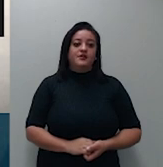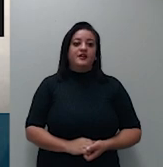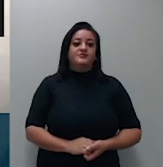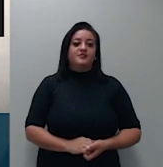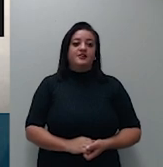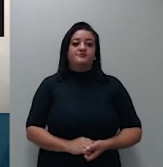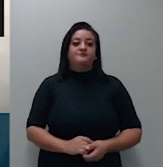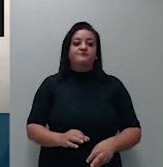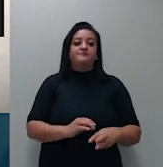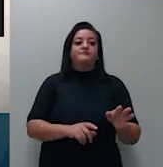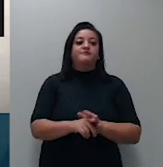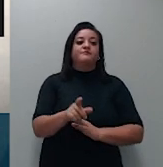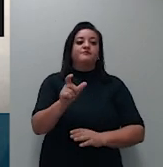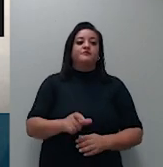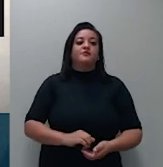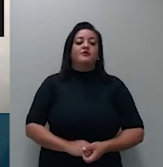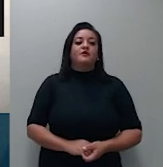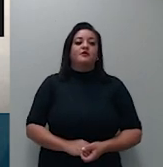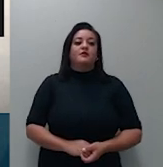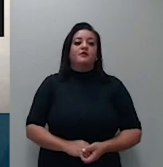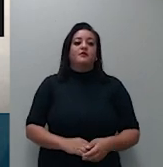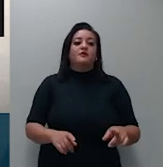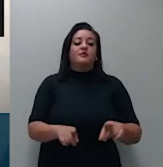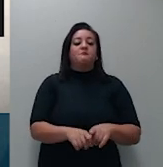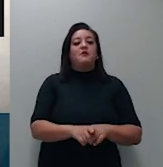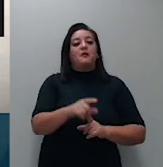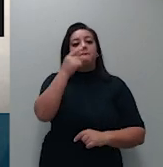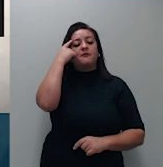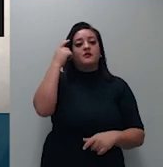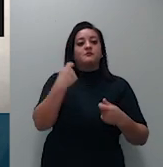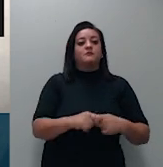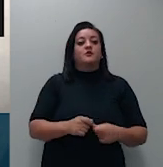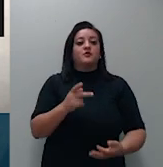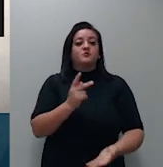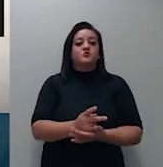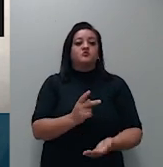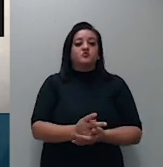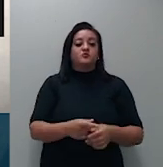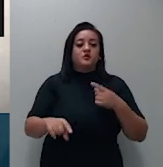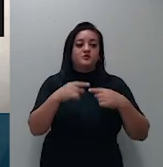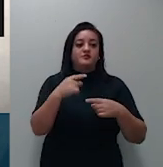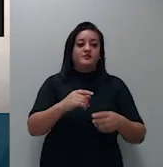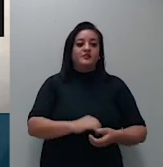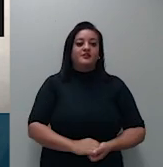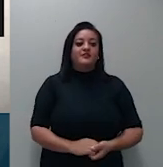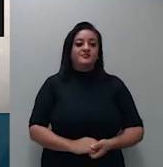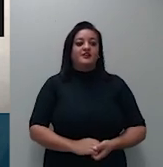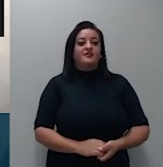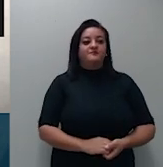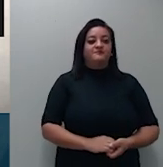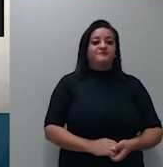Isabel nem eu senhor presidente penso que podemos prosseguir